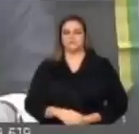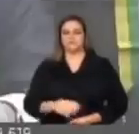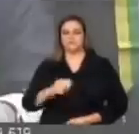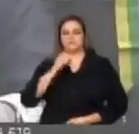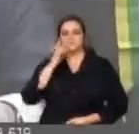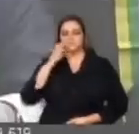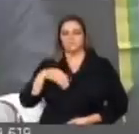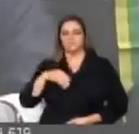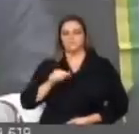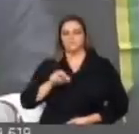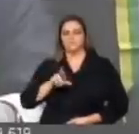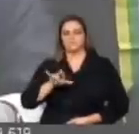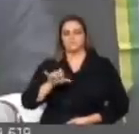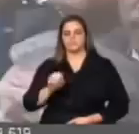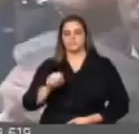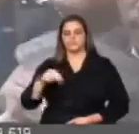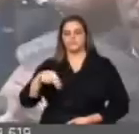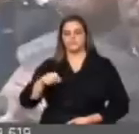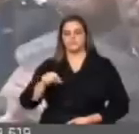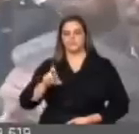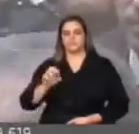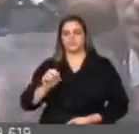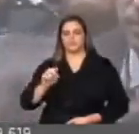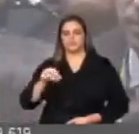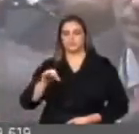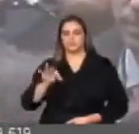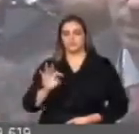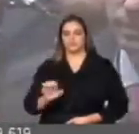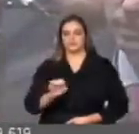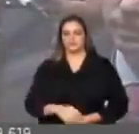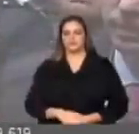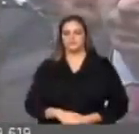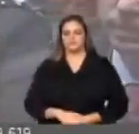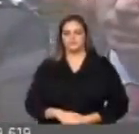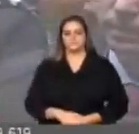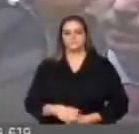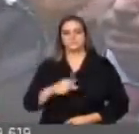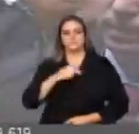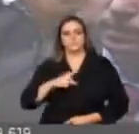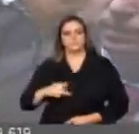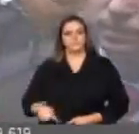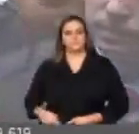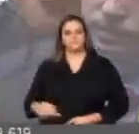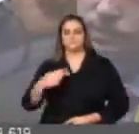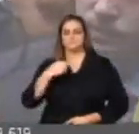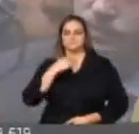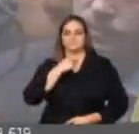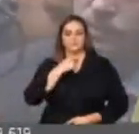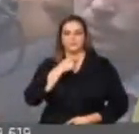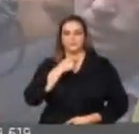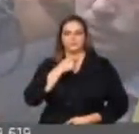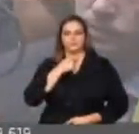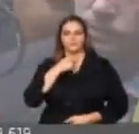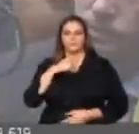Deputado Mário Negromonte Júnior. Senhor presidente, infelizmente não vou poder votar como o meu coração